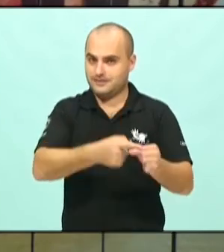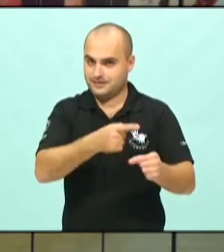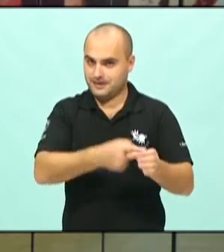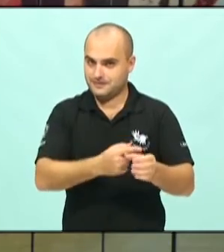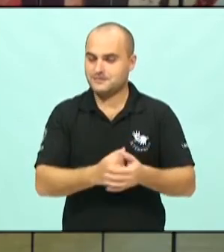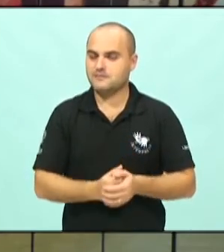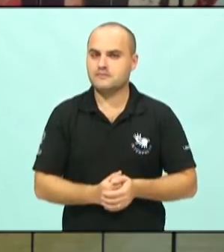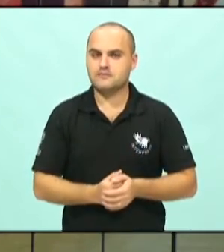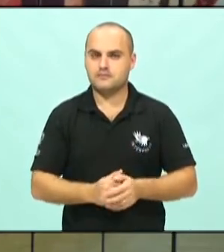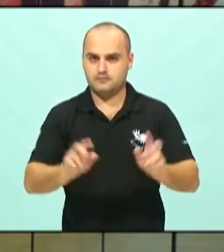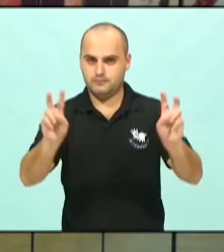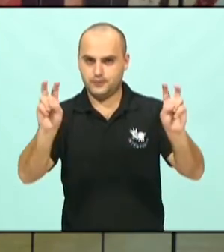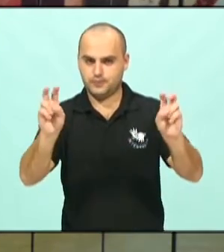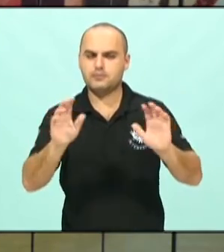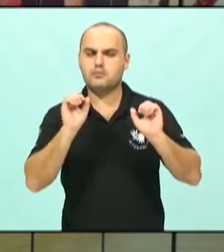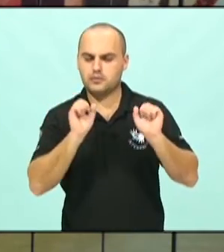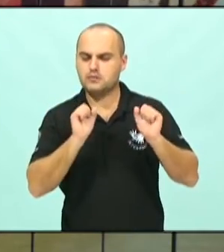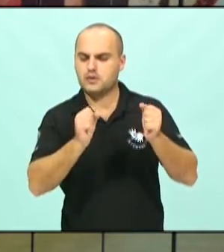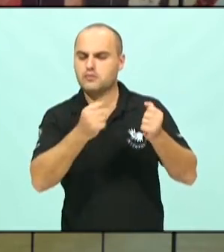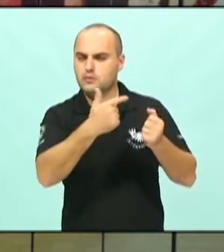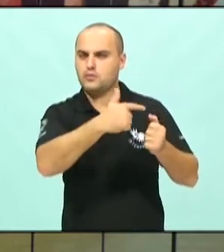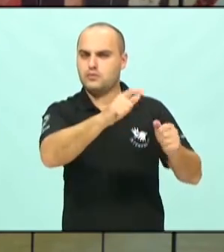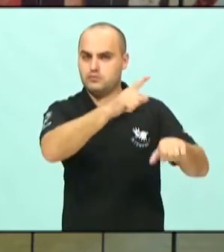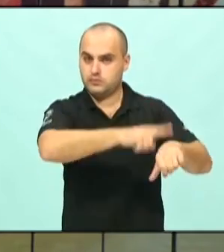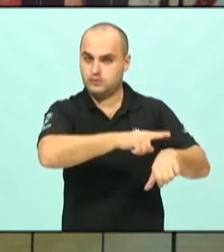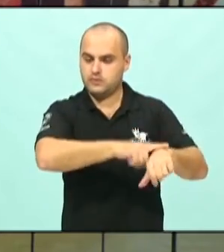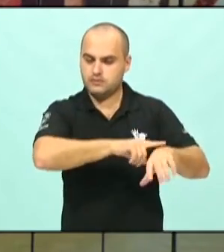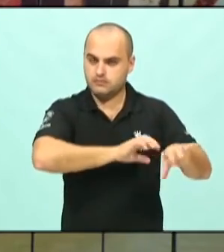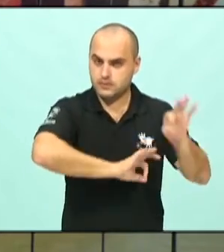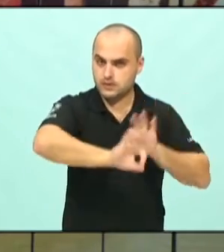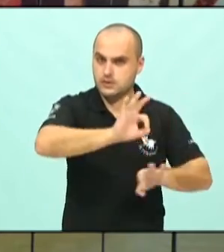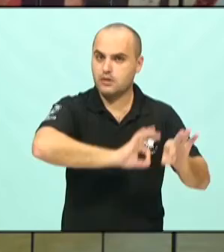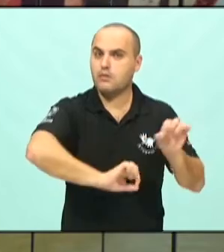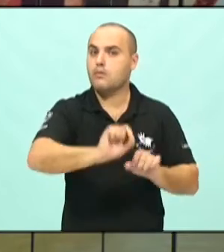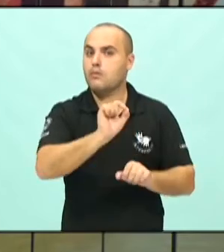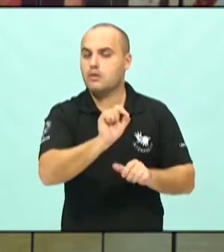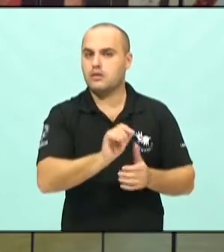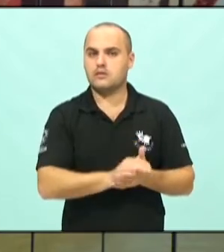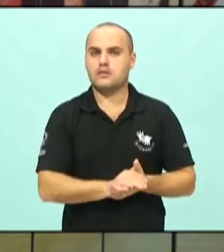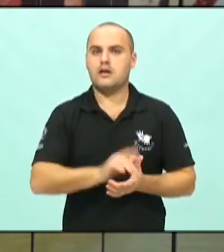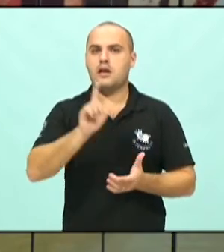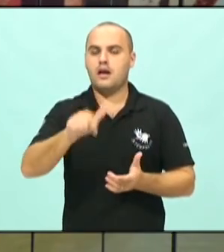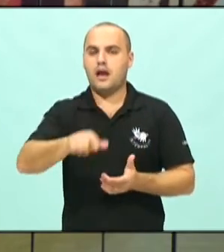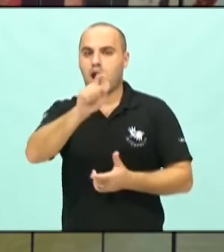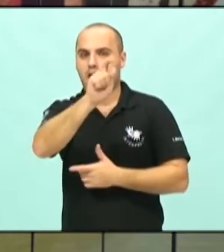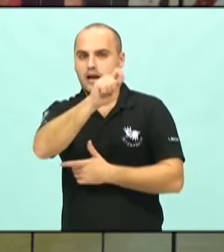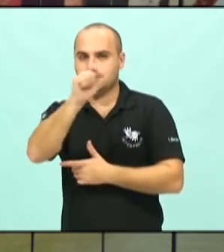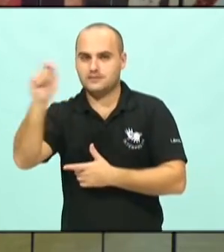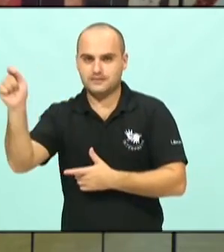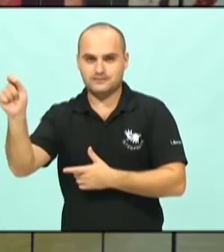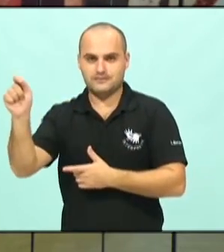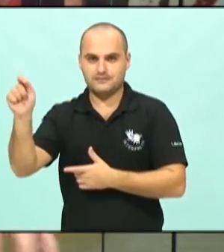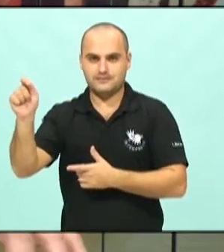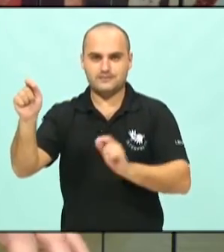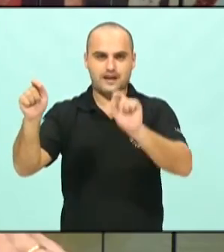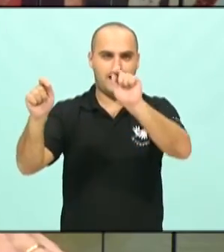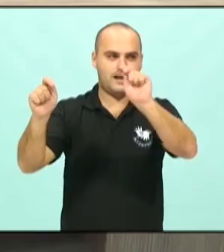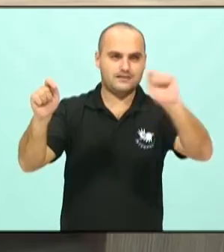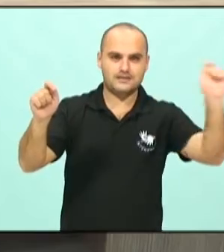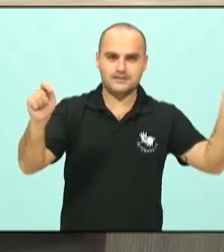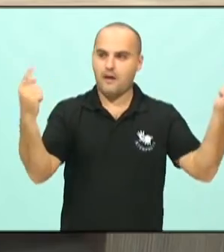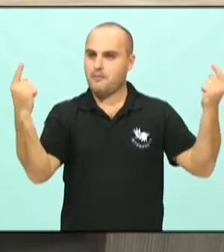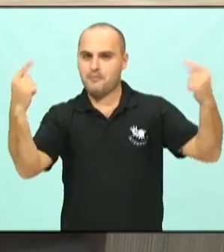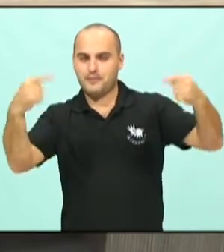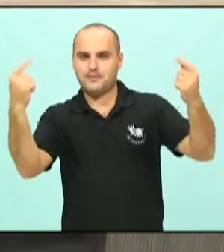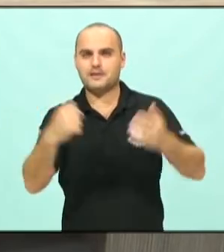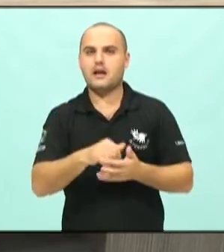para resumir, a gente pode numa outra oportunidade divulgar também, que a gente está planejando isso, que é as associações comunitárias contra associações comunitárias.